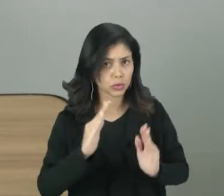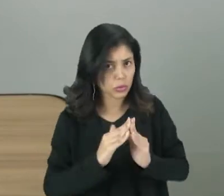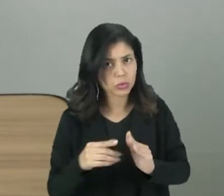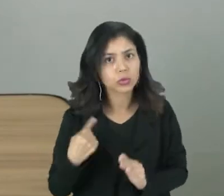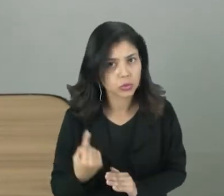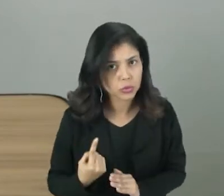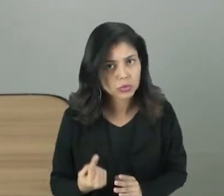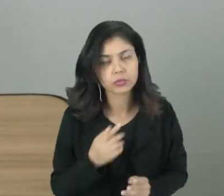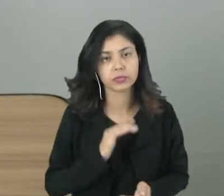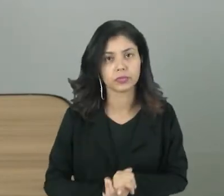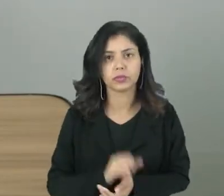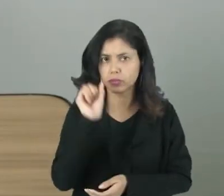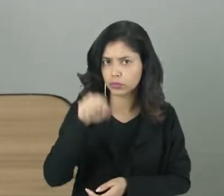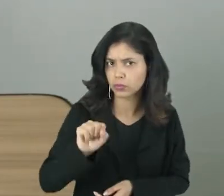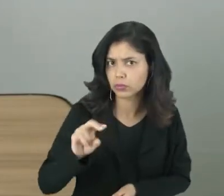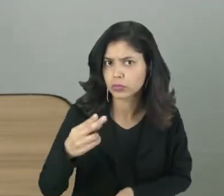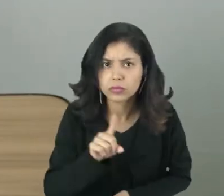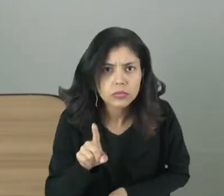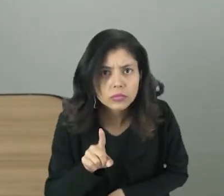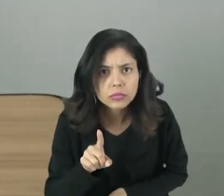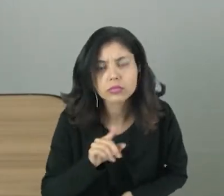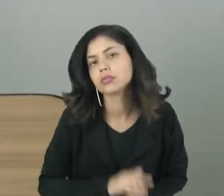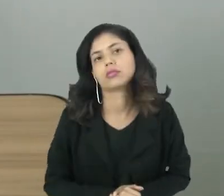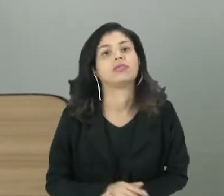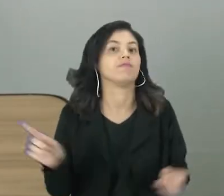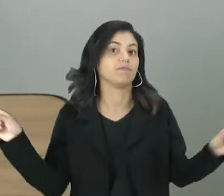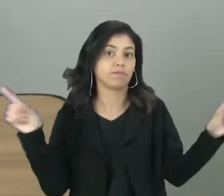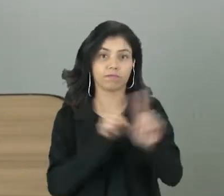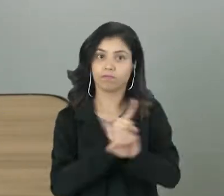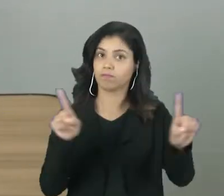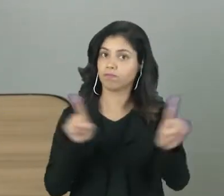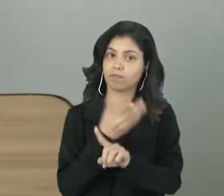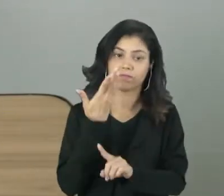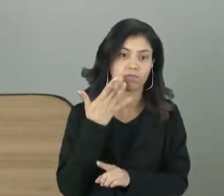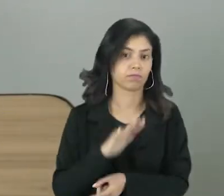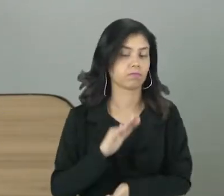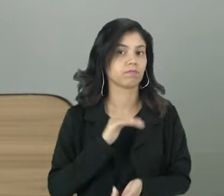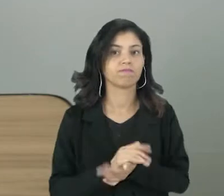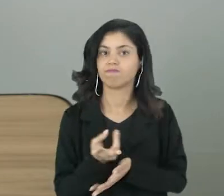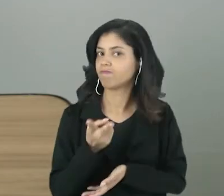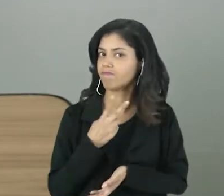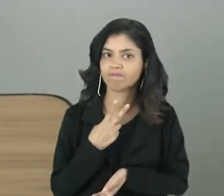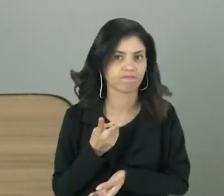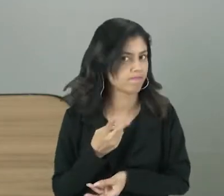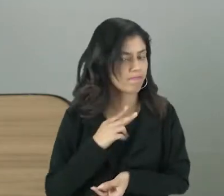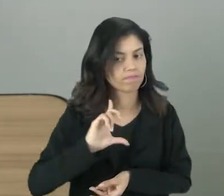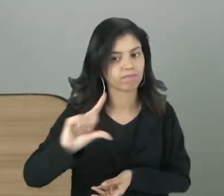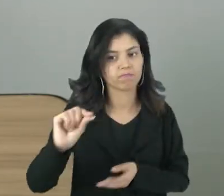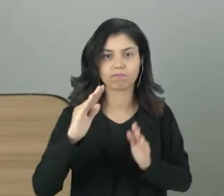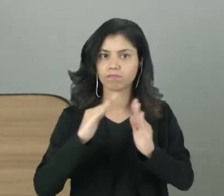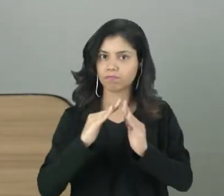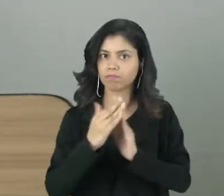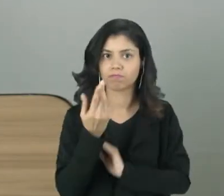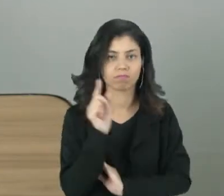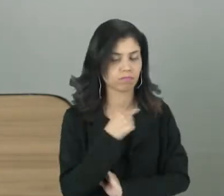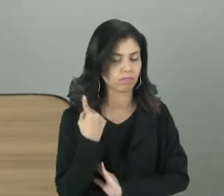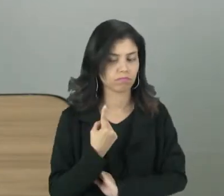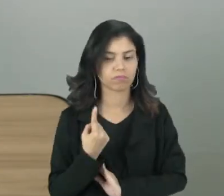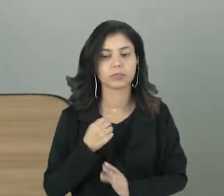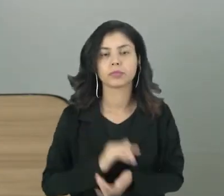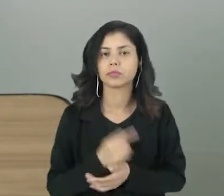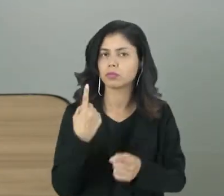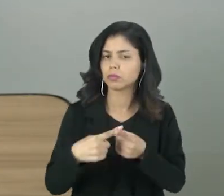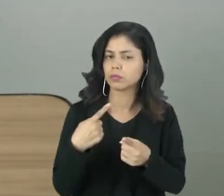casa sozinhos sim ou não e não Crianças vocês não podem sair de casa sozinhos